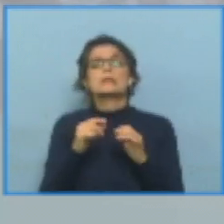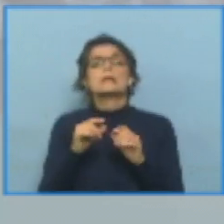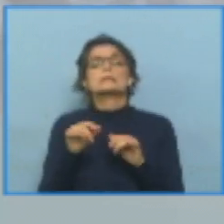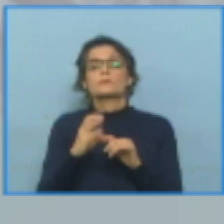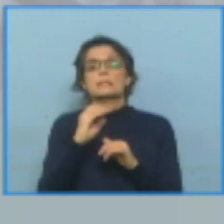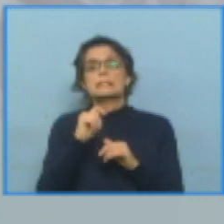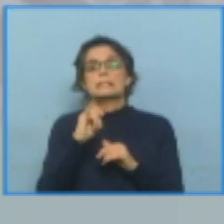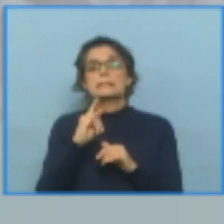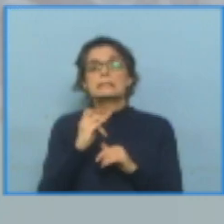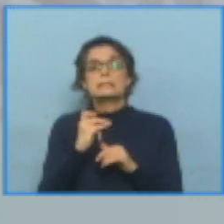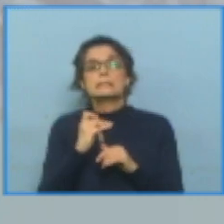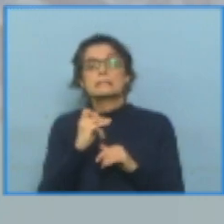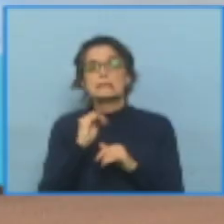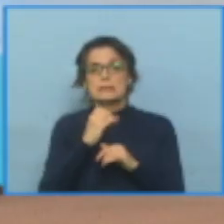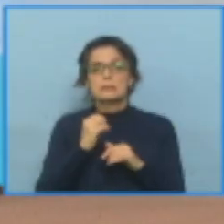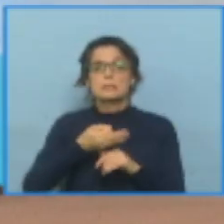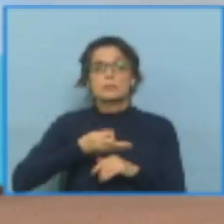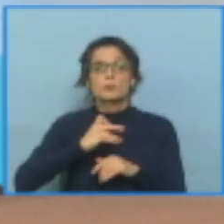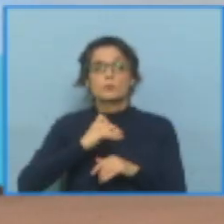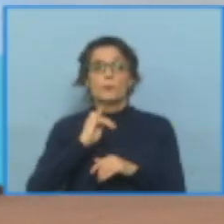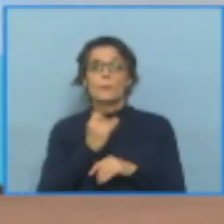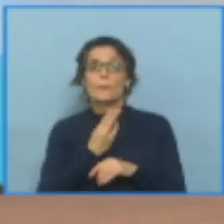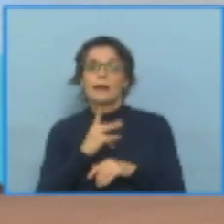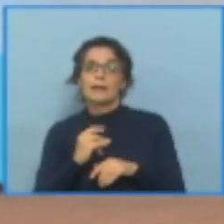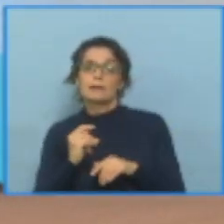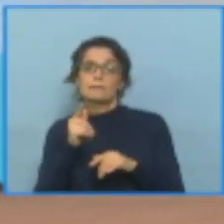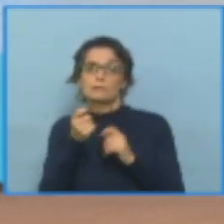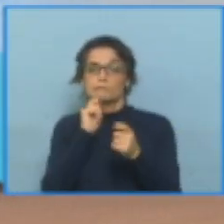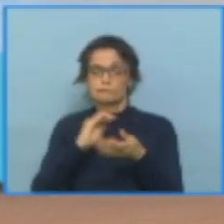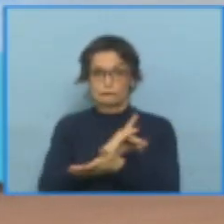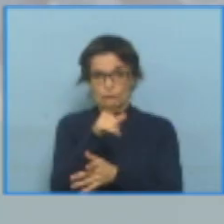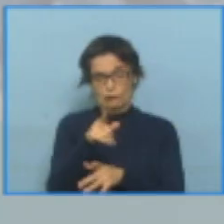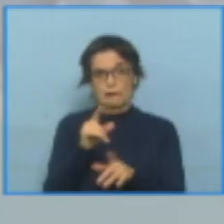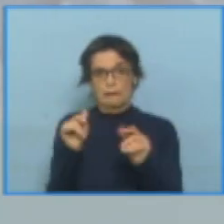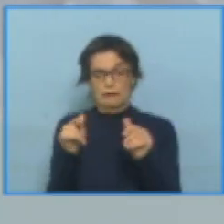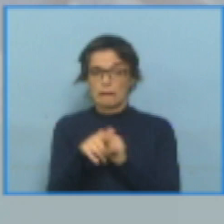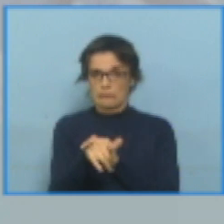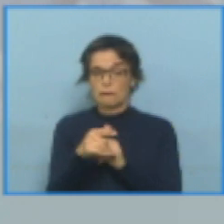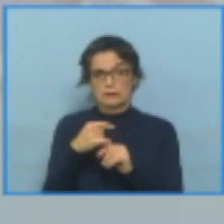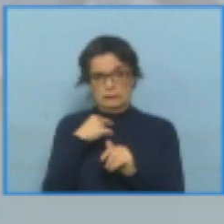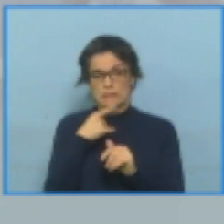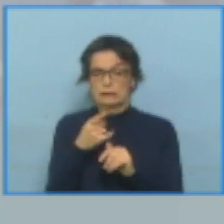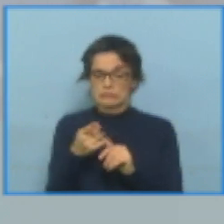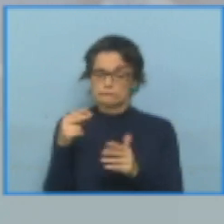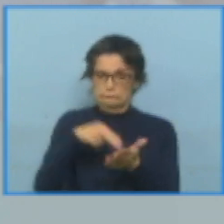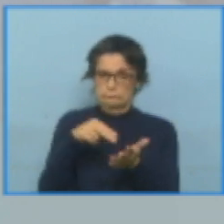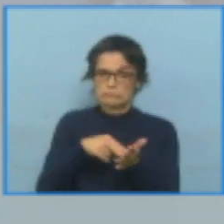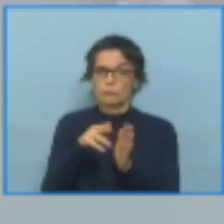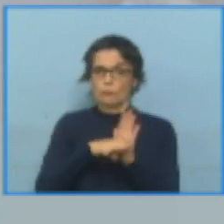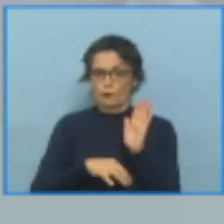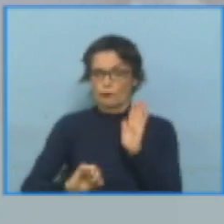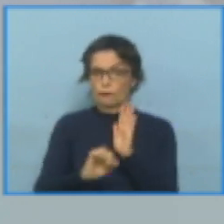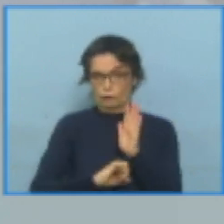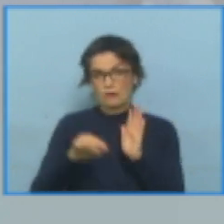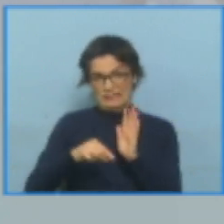da Renascença. Boa tarde. Obrigado por estar aqui no programa Eclésia. Os números são pesados. Estamos no início do ano e já há